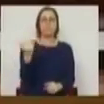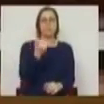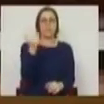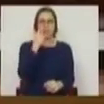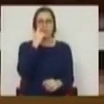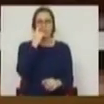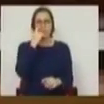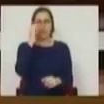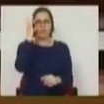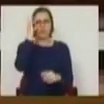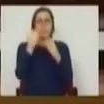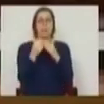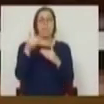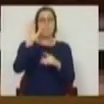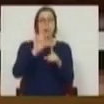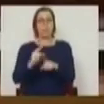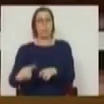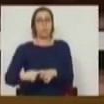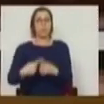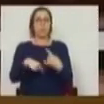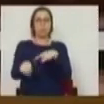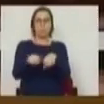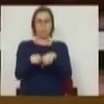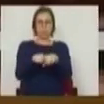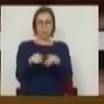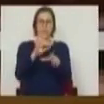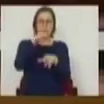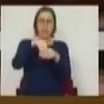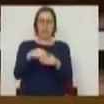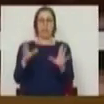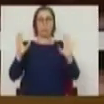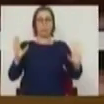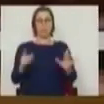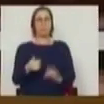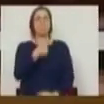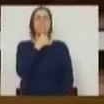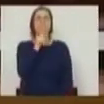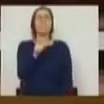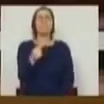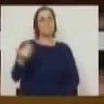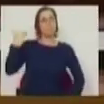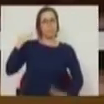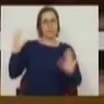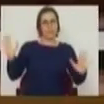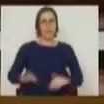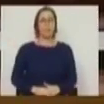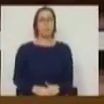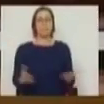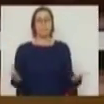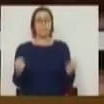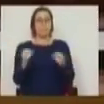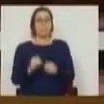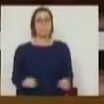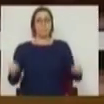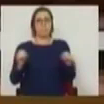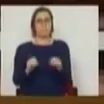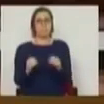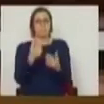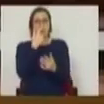instituição é maior do que os interesses políticos e partidários que a dominaram no passado. E não há nada